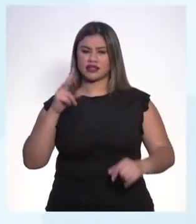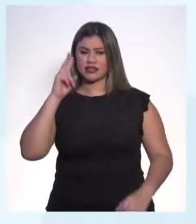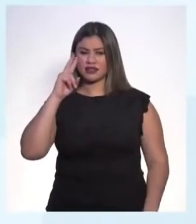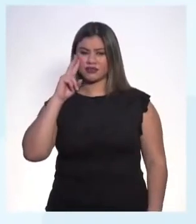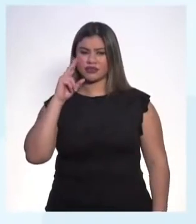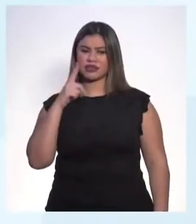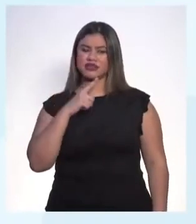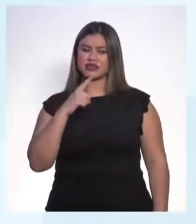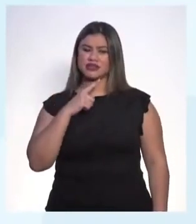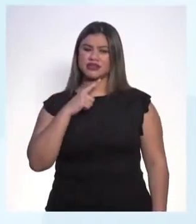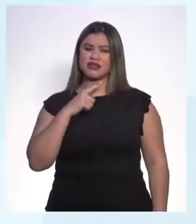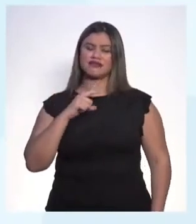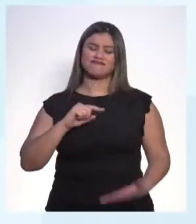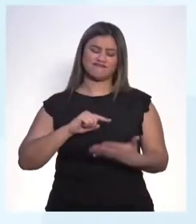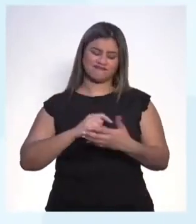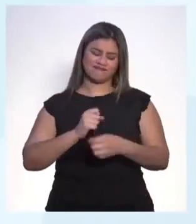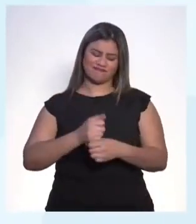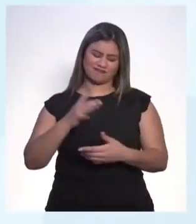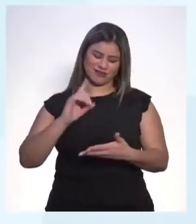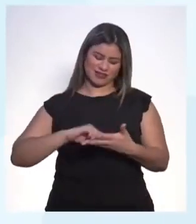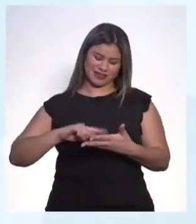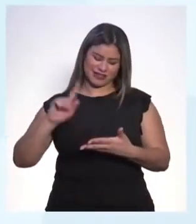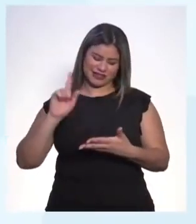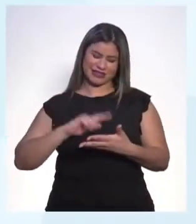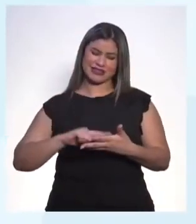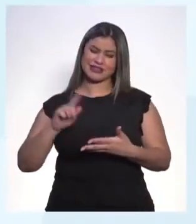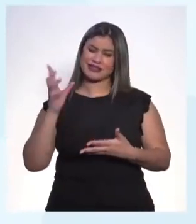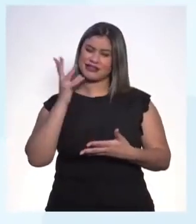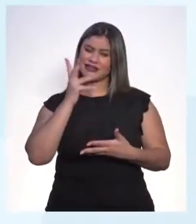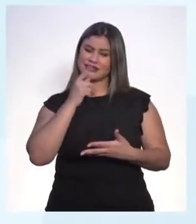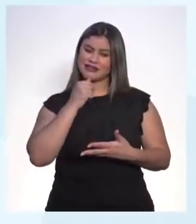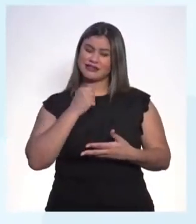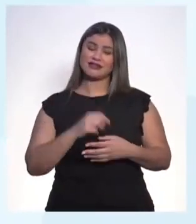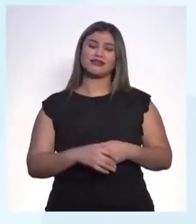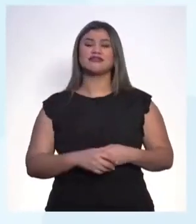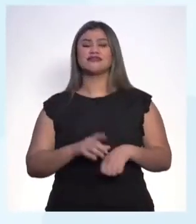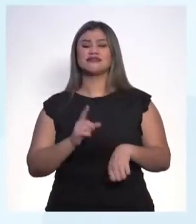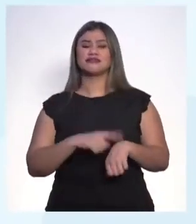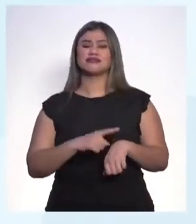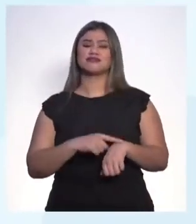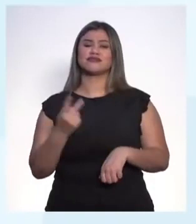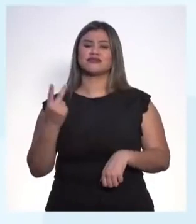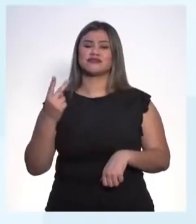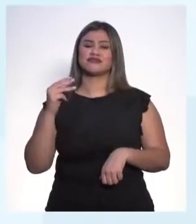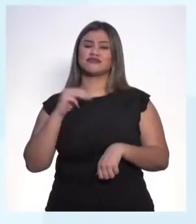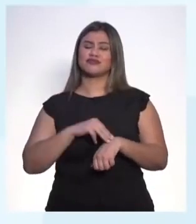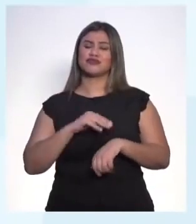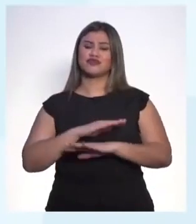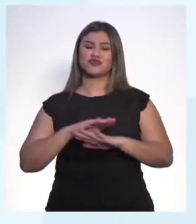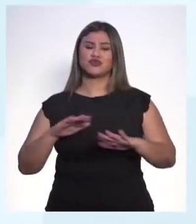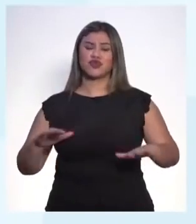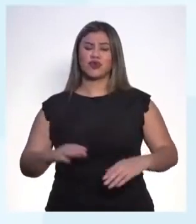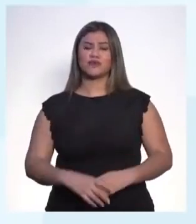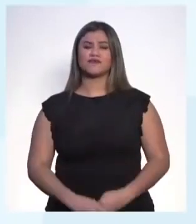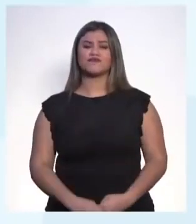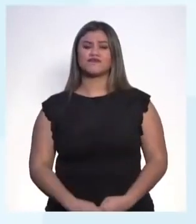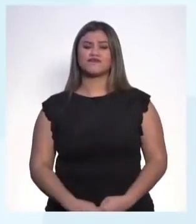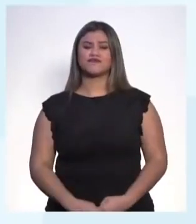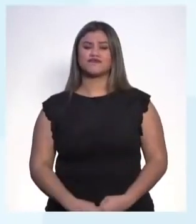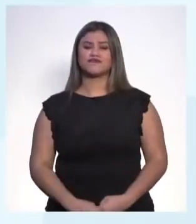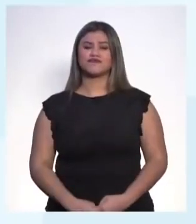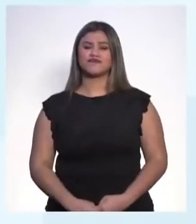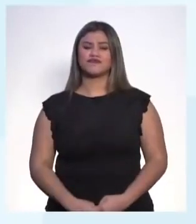Pior que assim, demora para subir o chat, né? E pior que falta 2 minutinhos só.